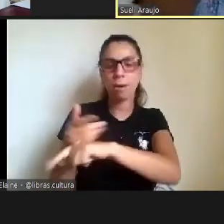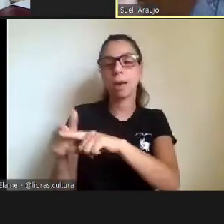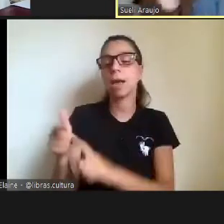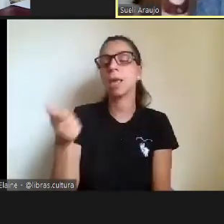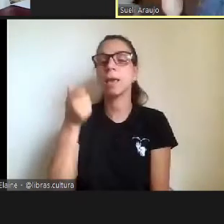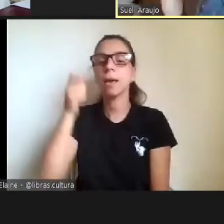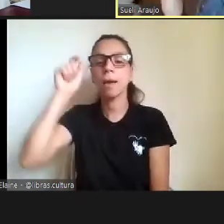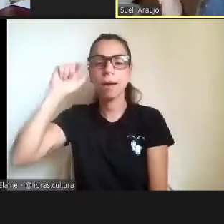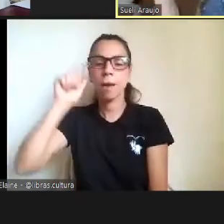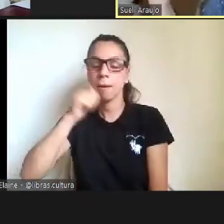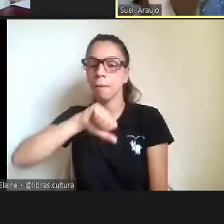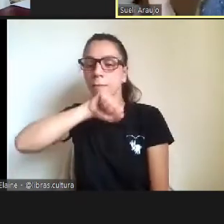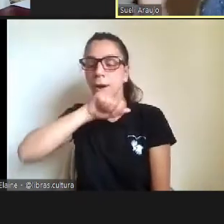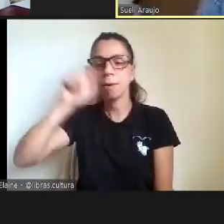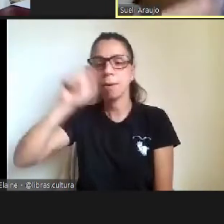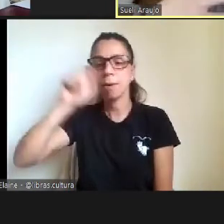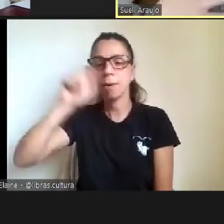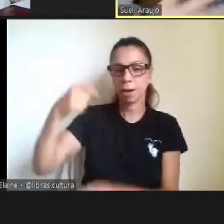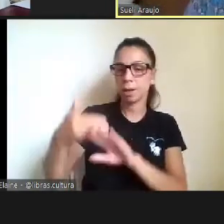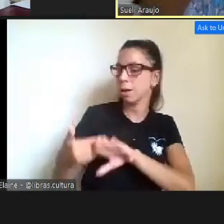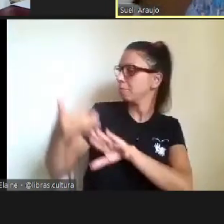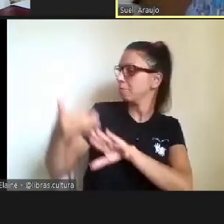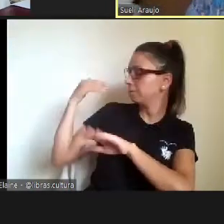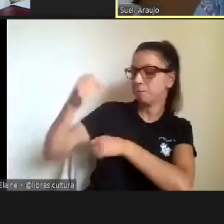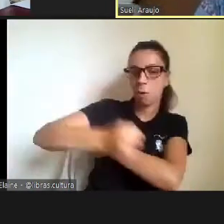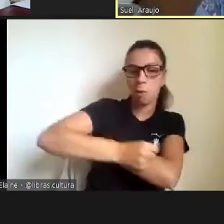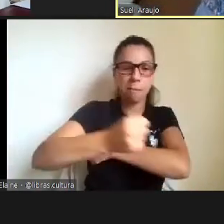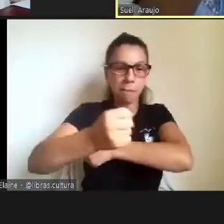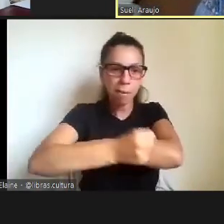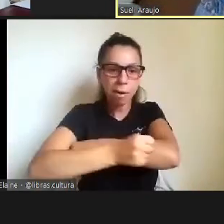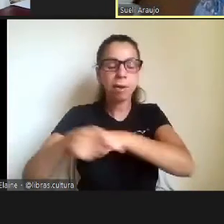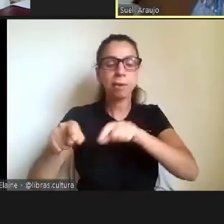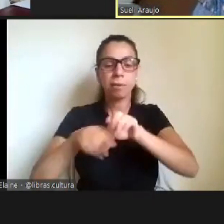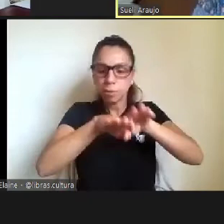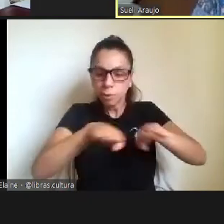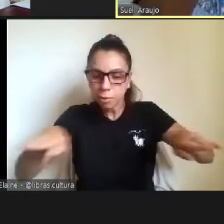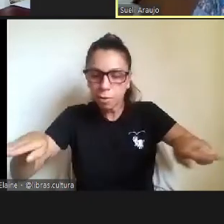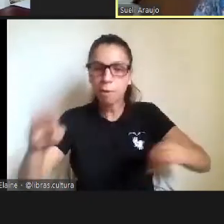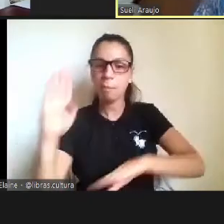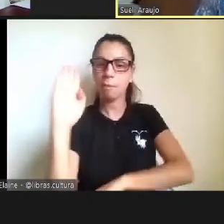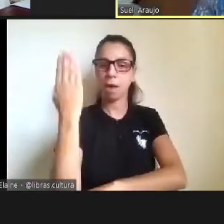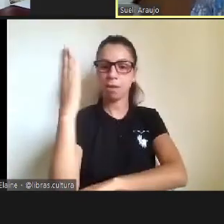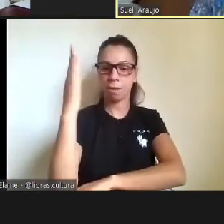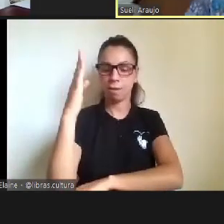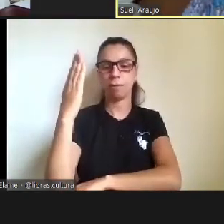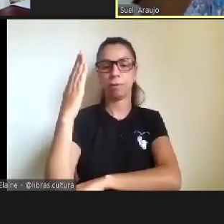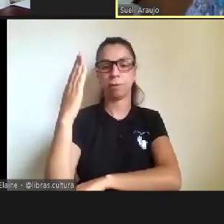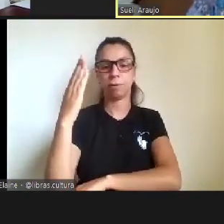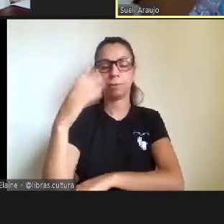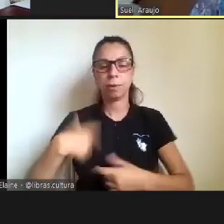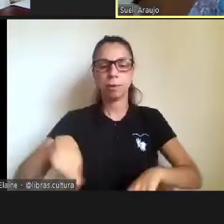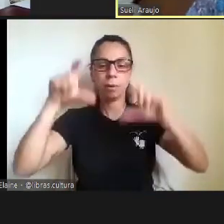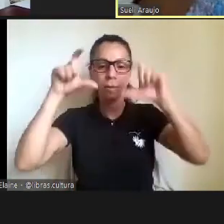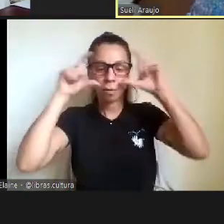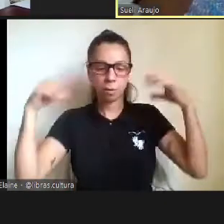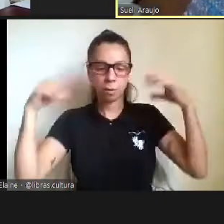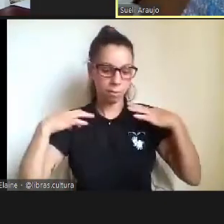de trabalho, atrás de mim tem uma porta, um chão de madeira, estou vestida com uma... uso óculos, estou